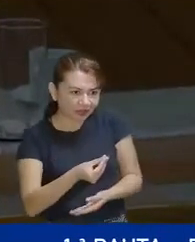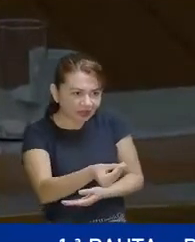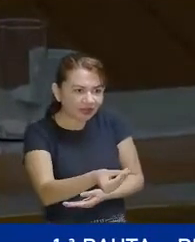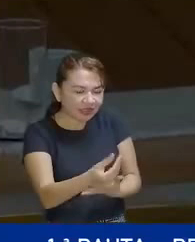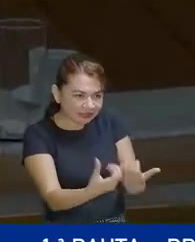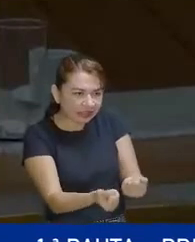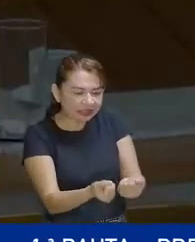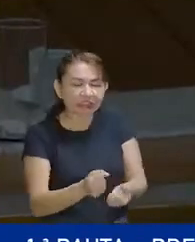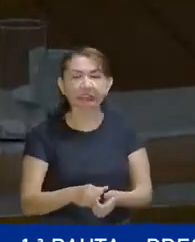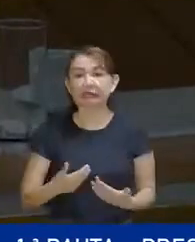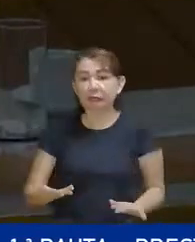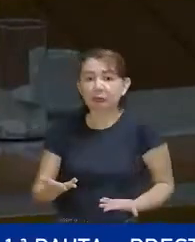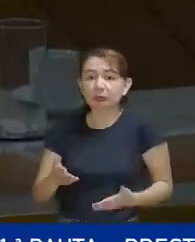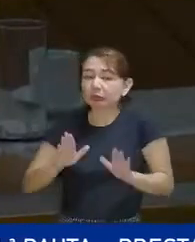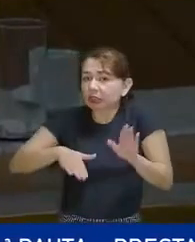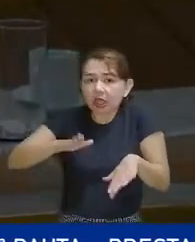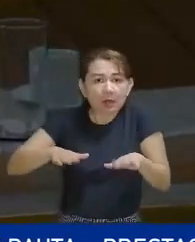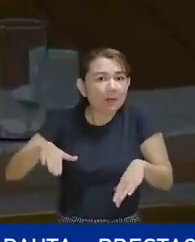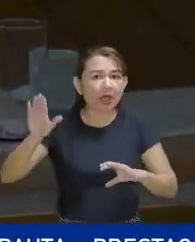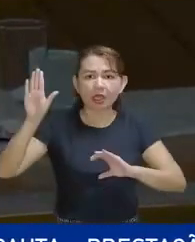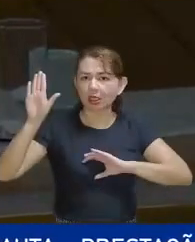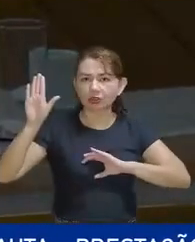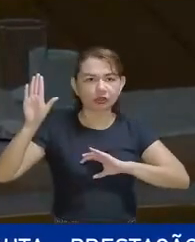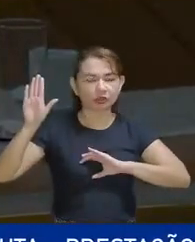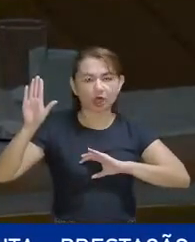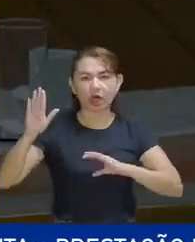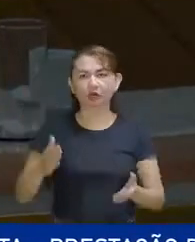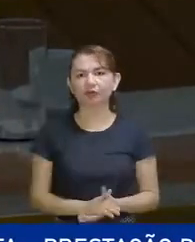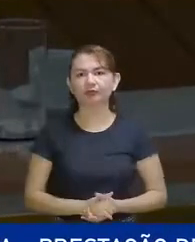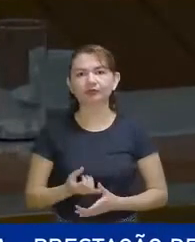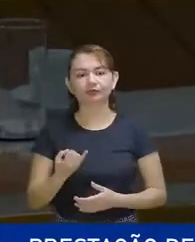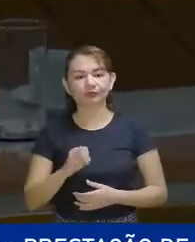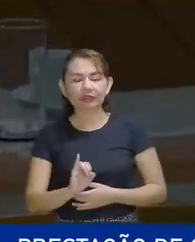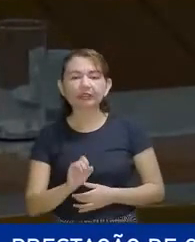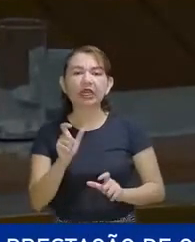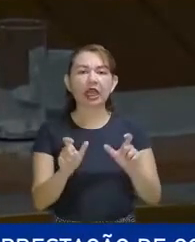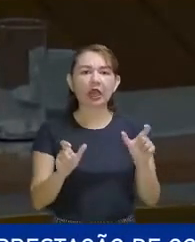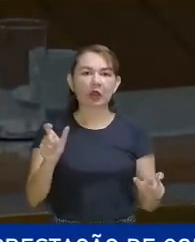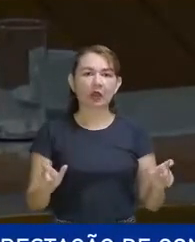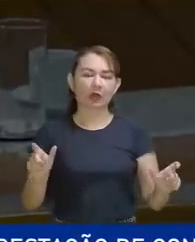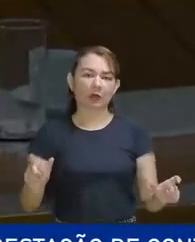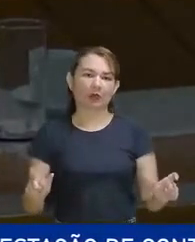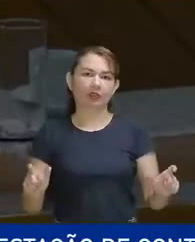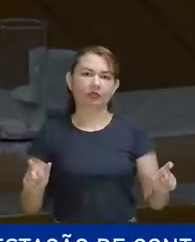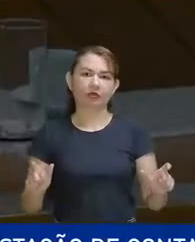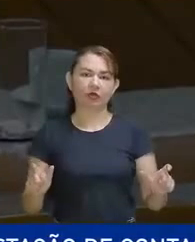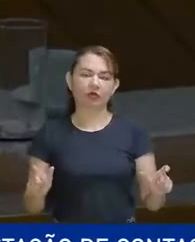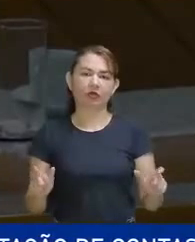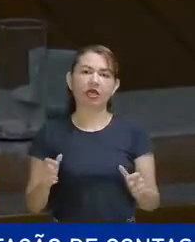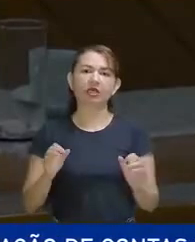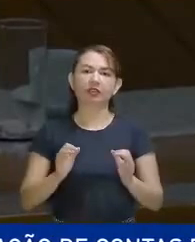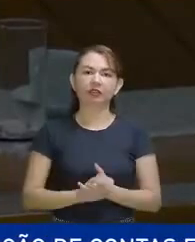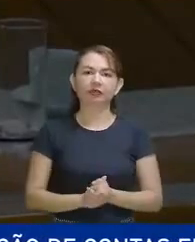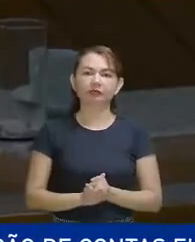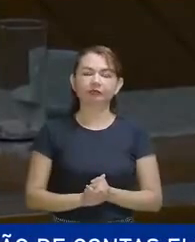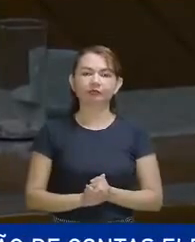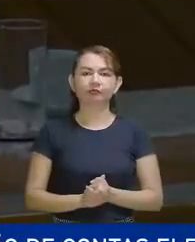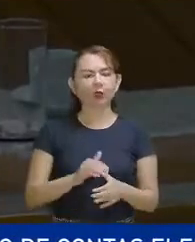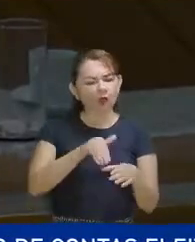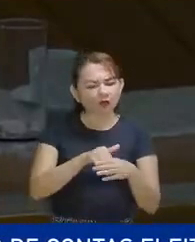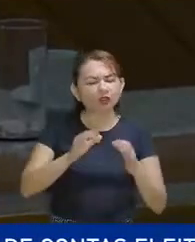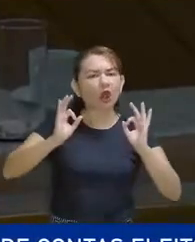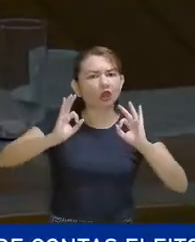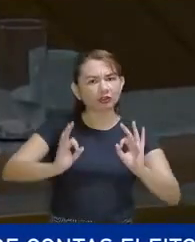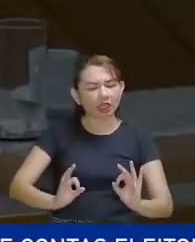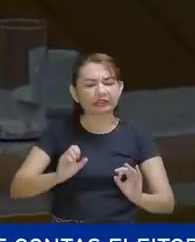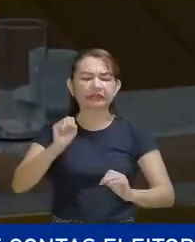Ele pode fazer a sua opção. O que precisa saber é se o juízo enfrentou essa matéria e fez uma consideração se era